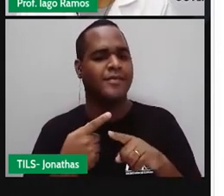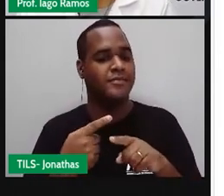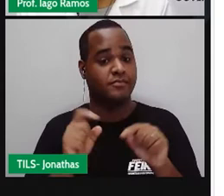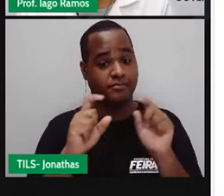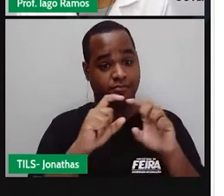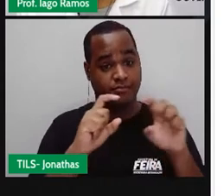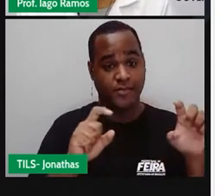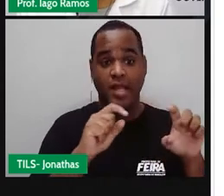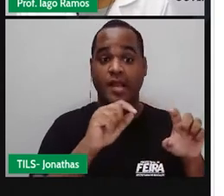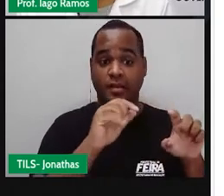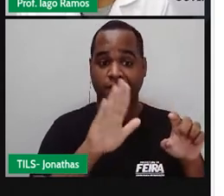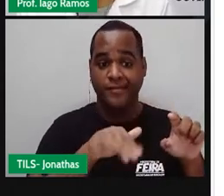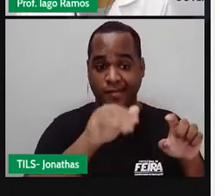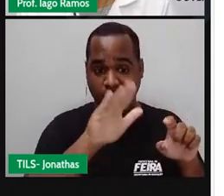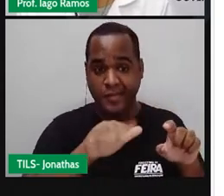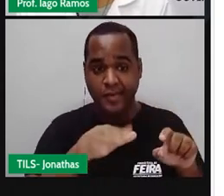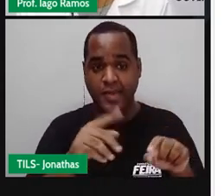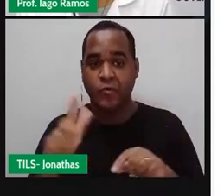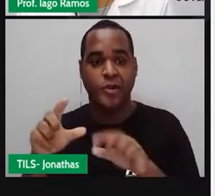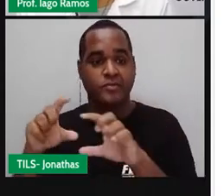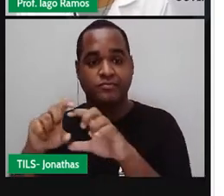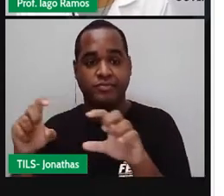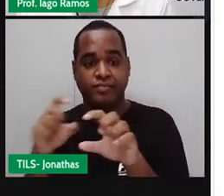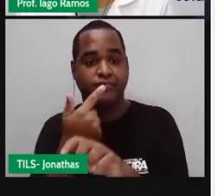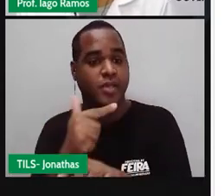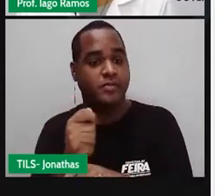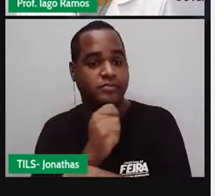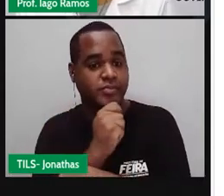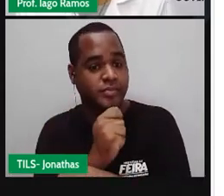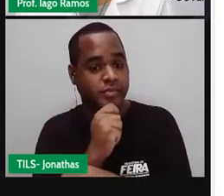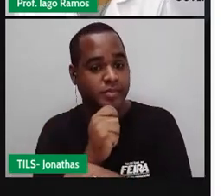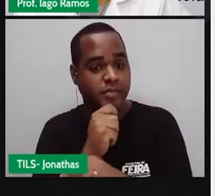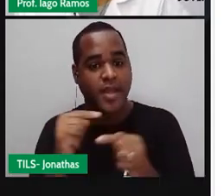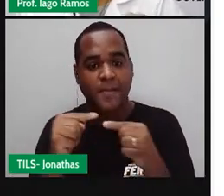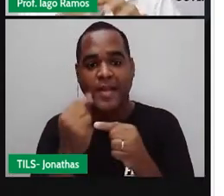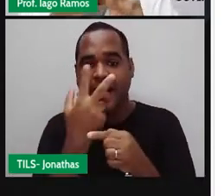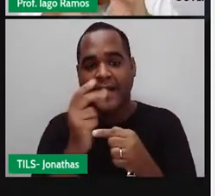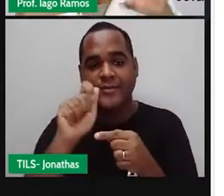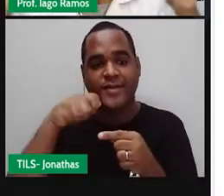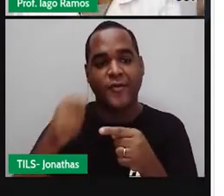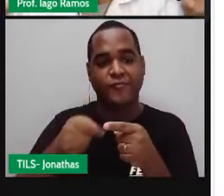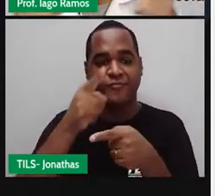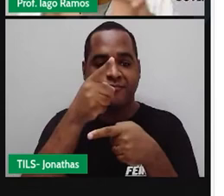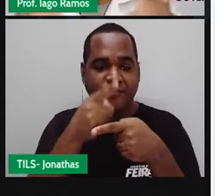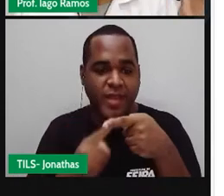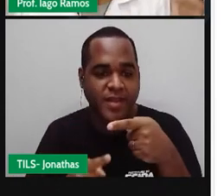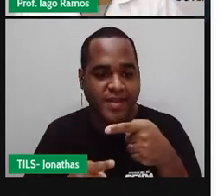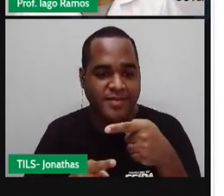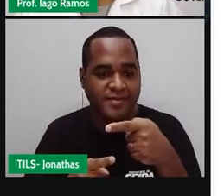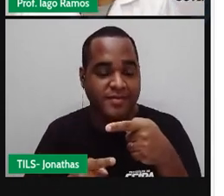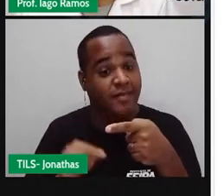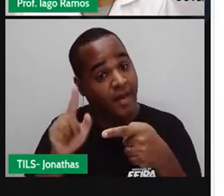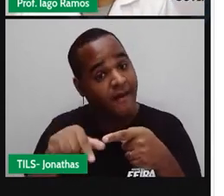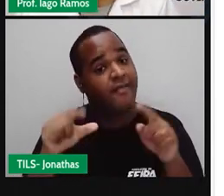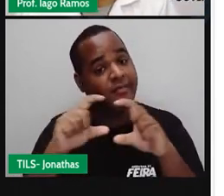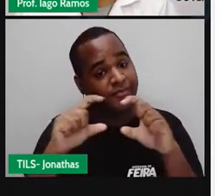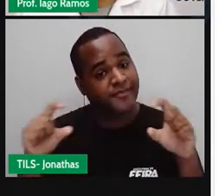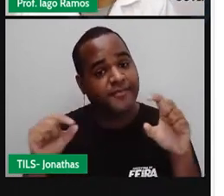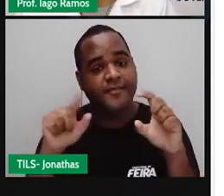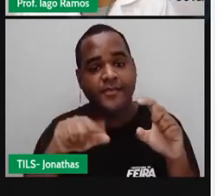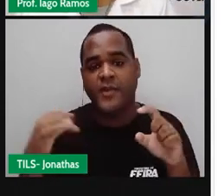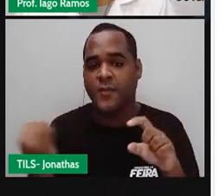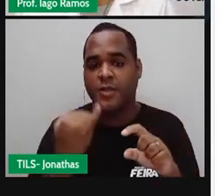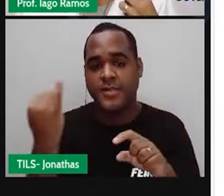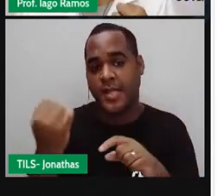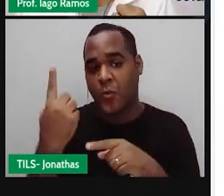pedaço pintado e outro pedaço que não tá pintado São metades da Barra toda Então essa fração